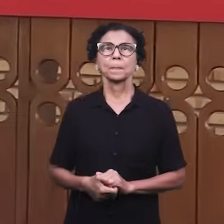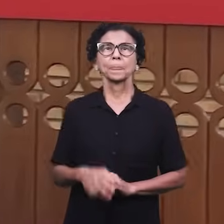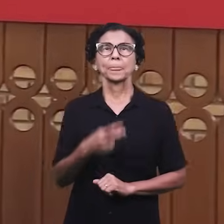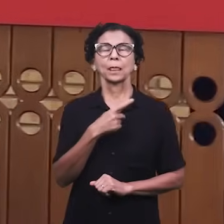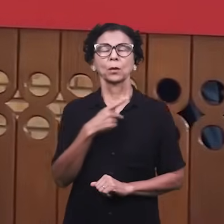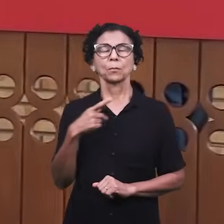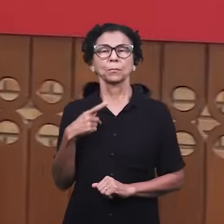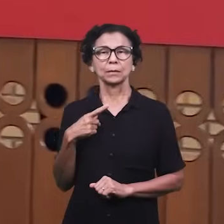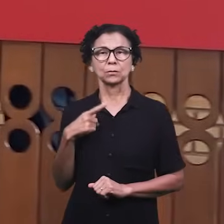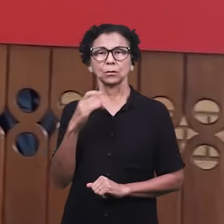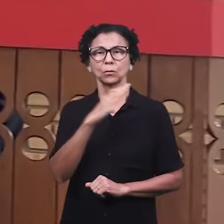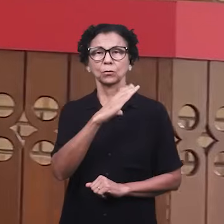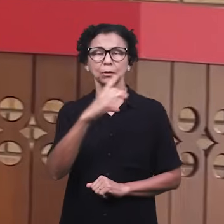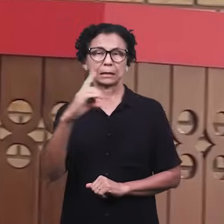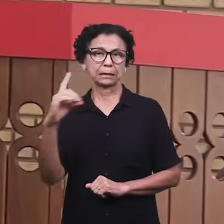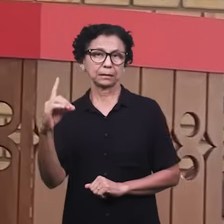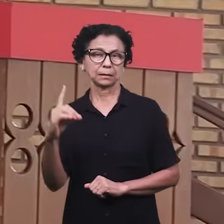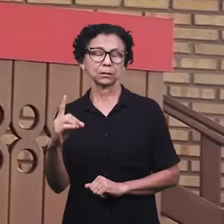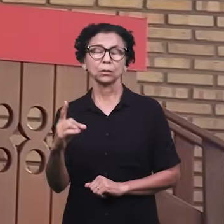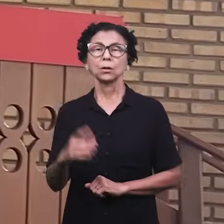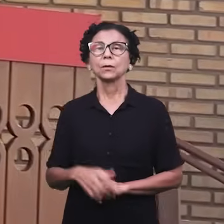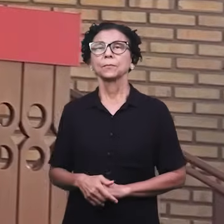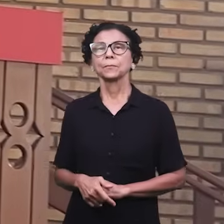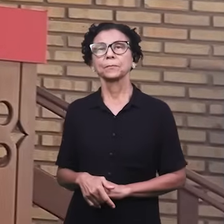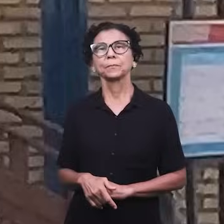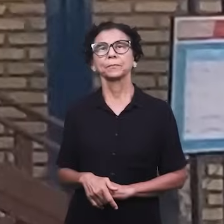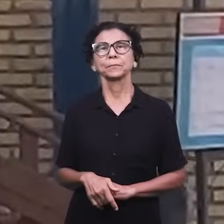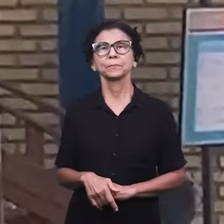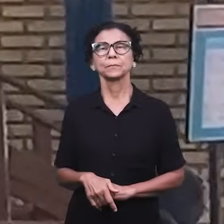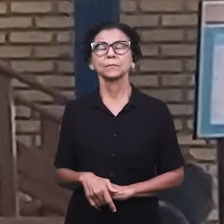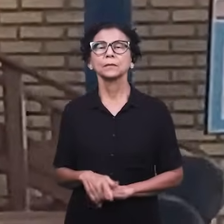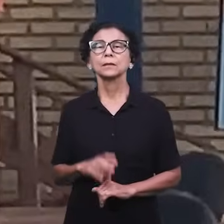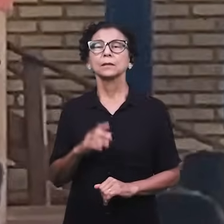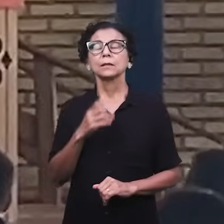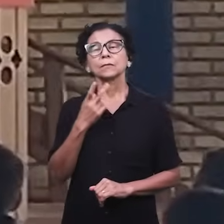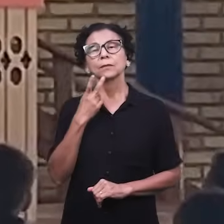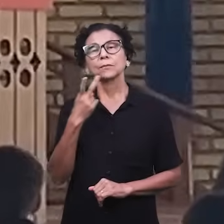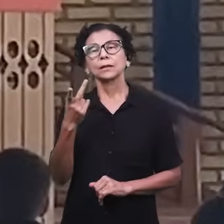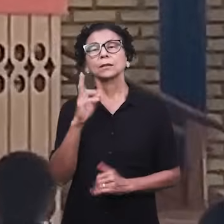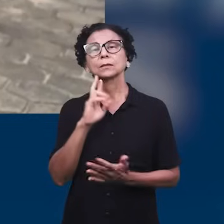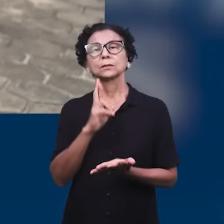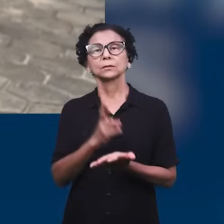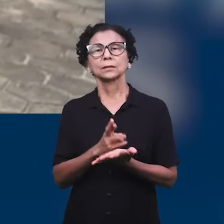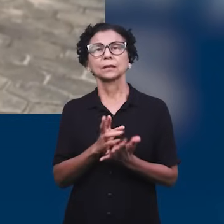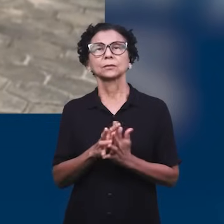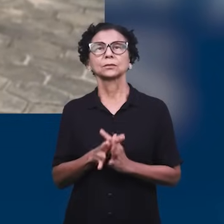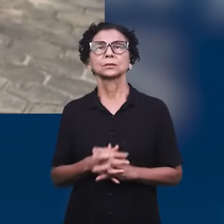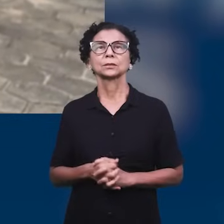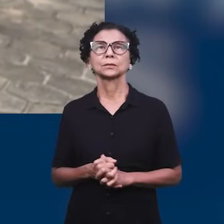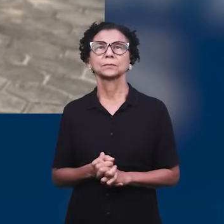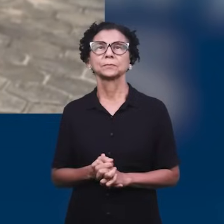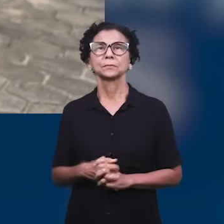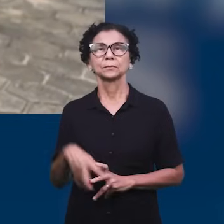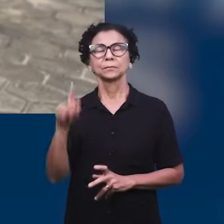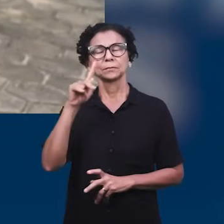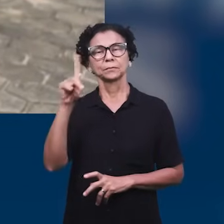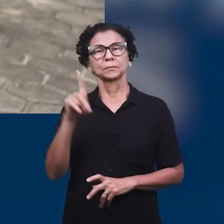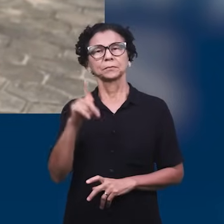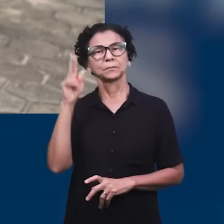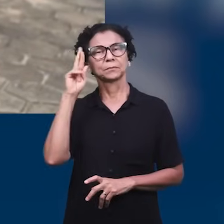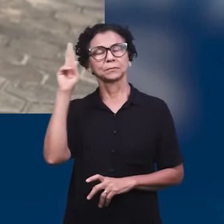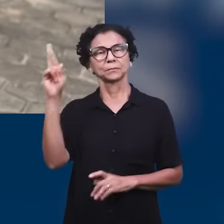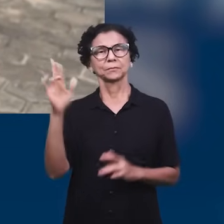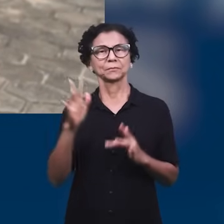Torres, coordenador da região, conta os benefícios proporcionados lá para o estado do Ceará. Nós saudamos a todos com a paz do Senhor